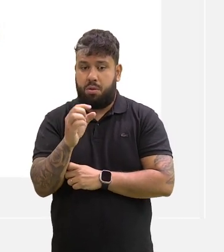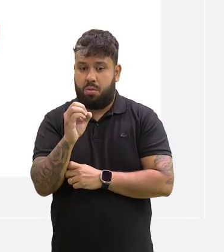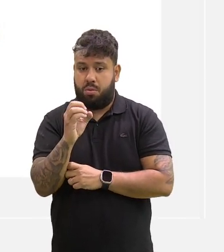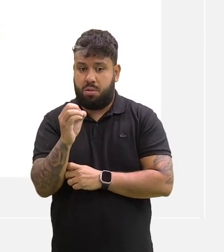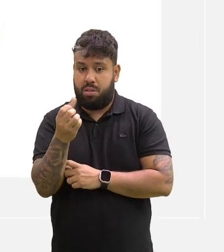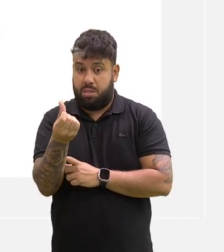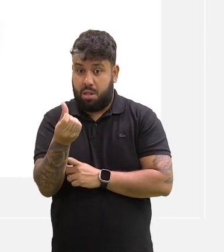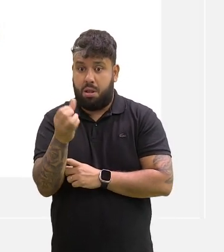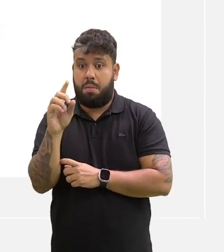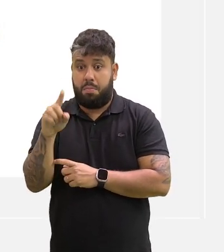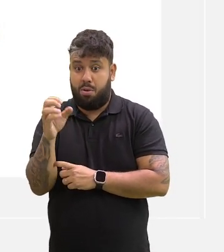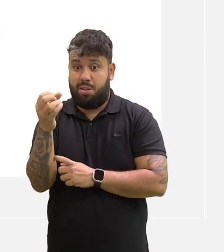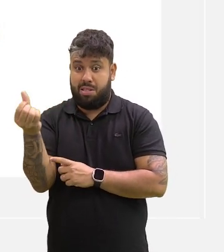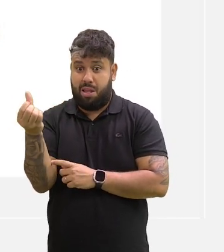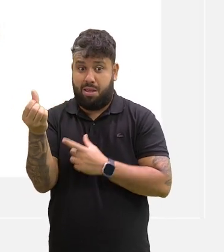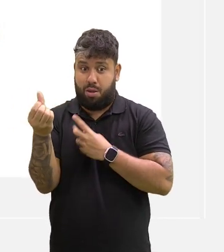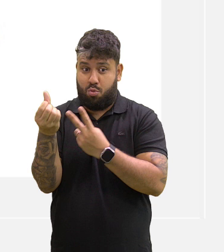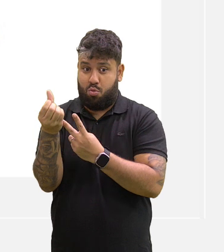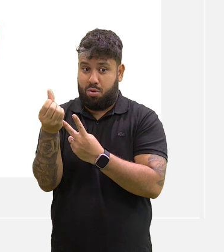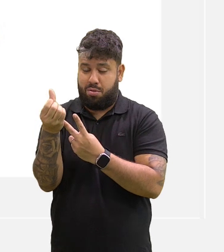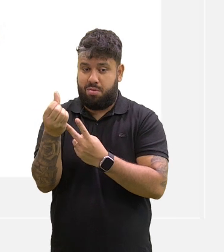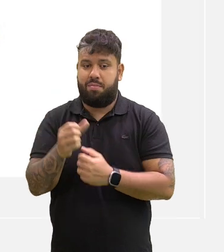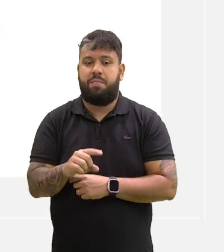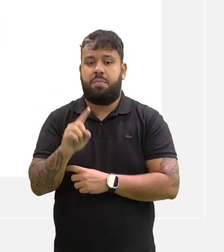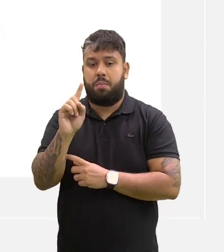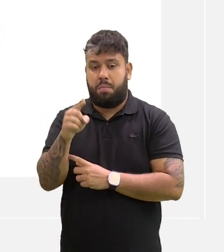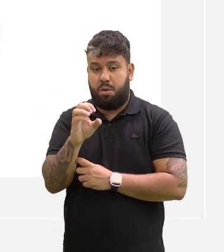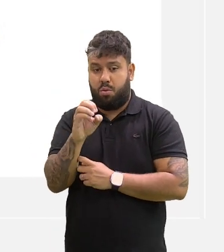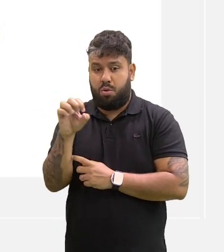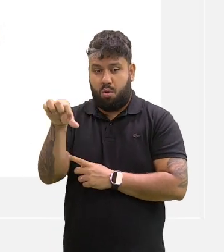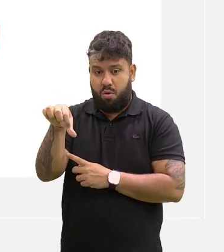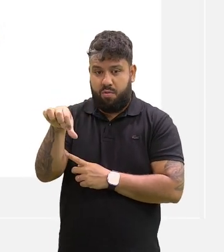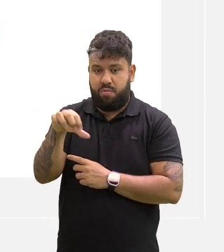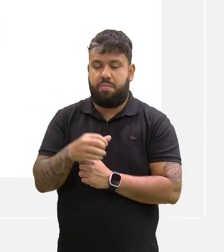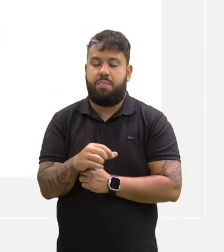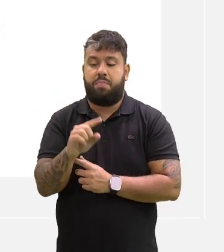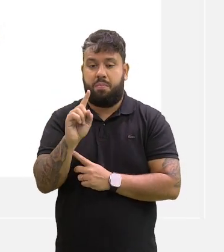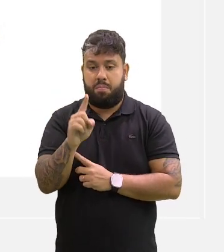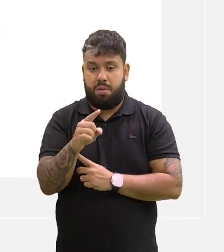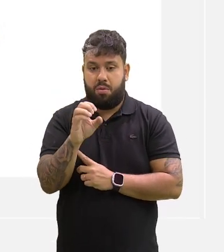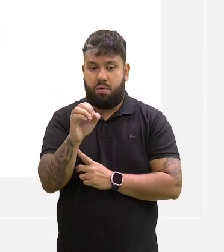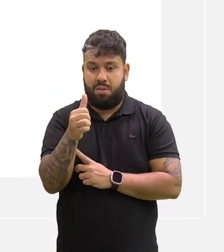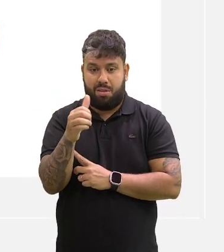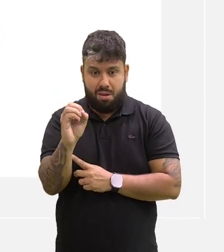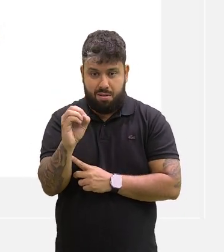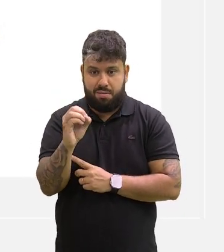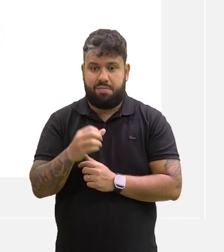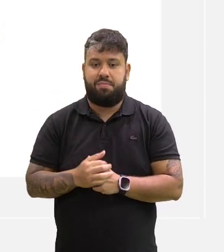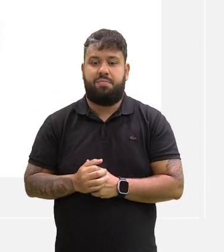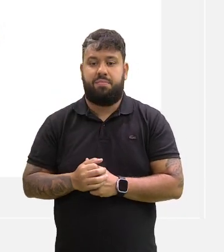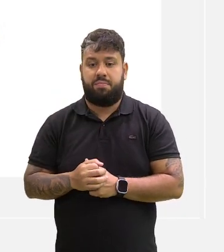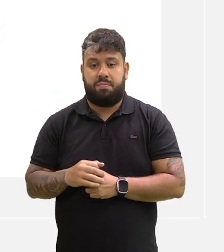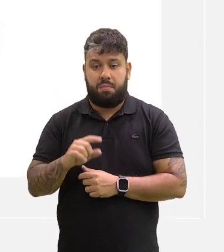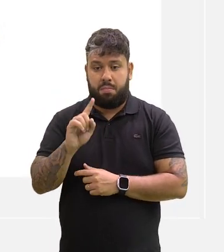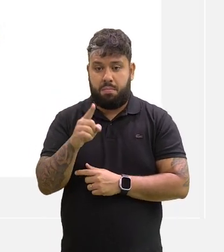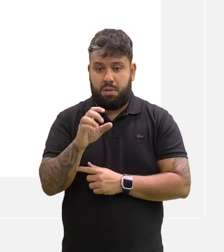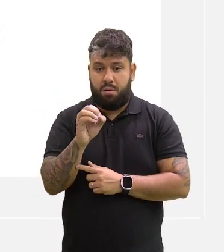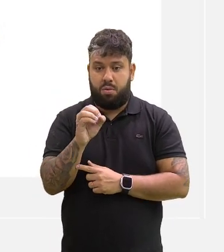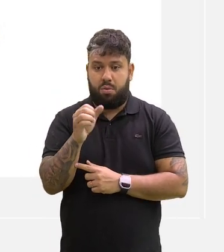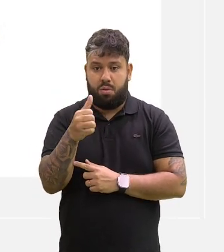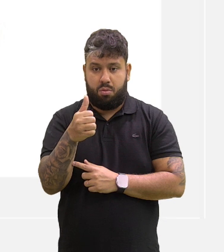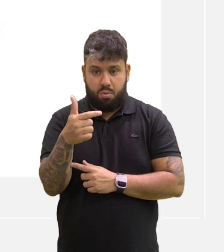duas vezes, ok? Nós temos 1009, nós temos 1010, nós temos 1012,